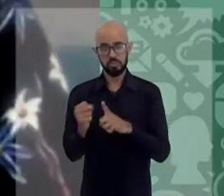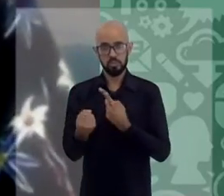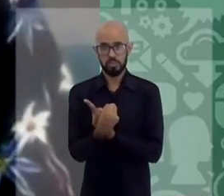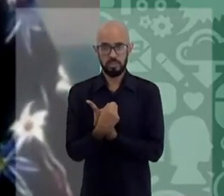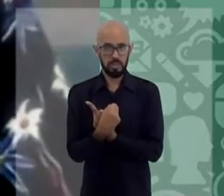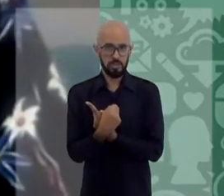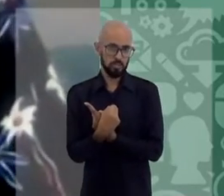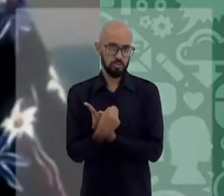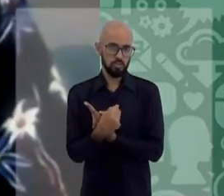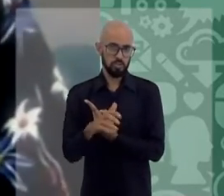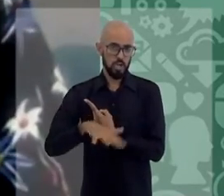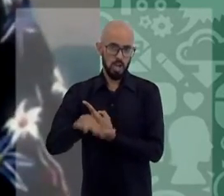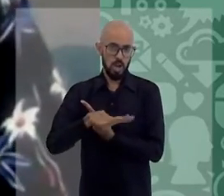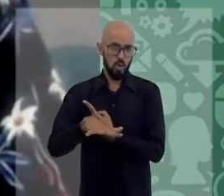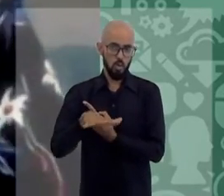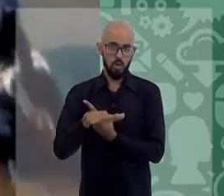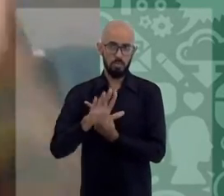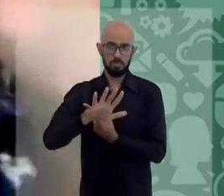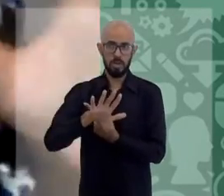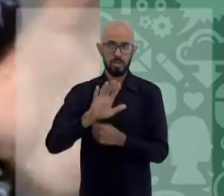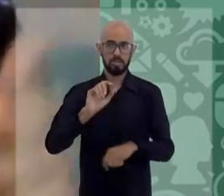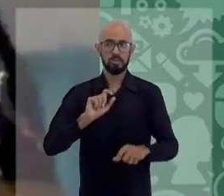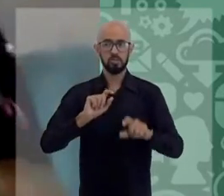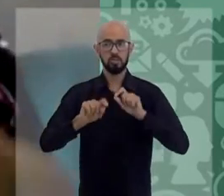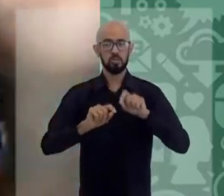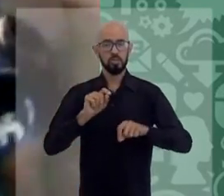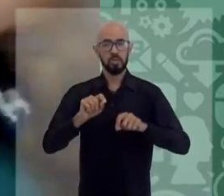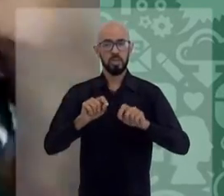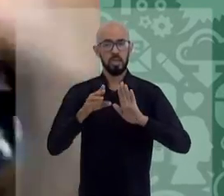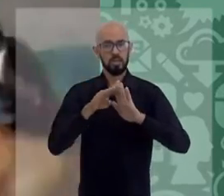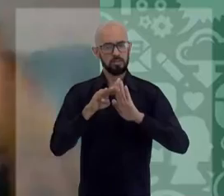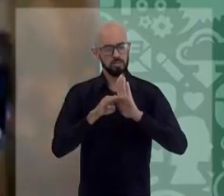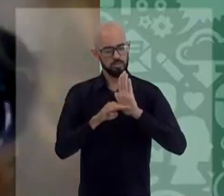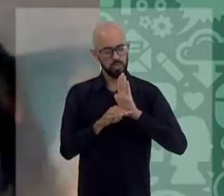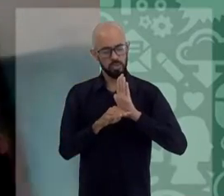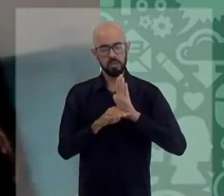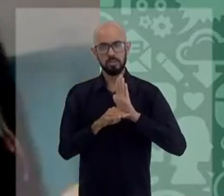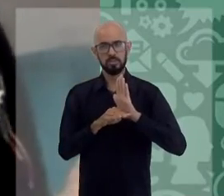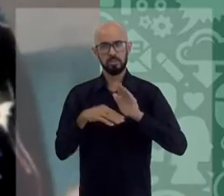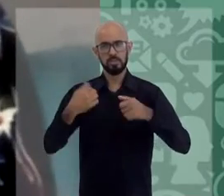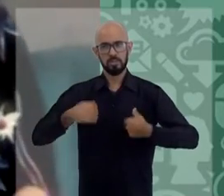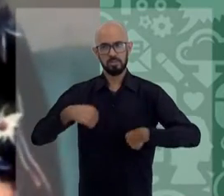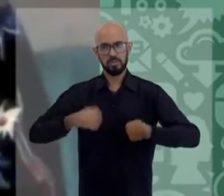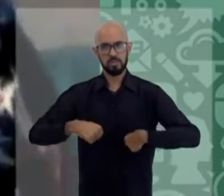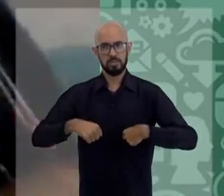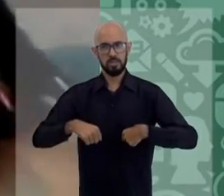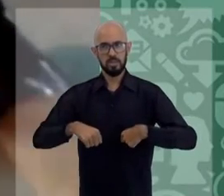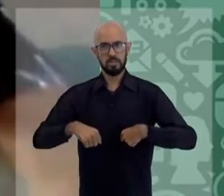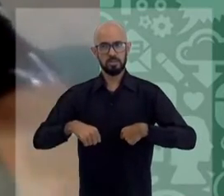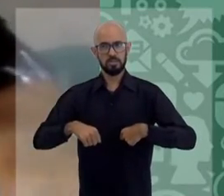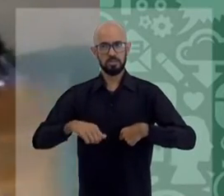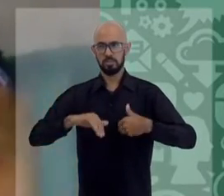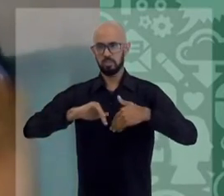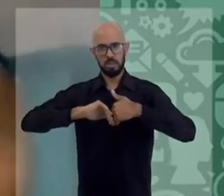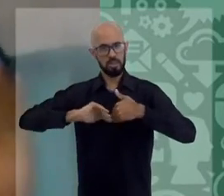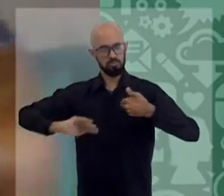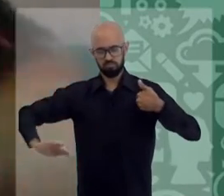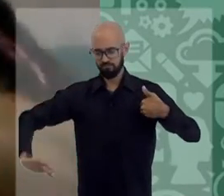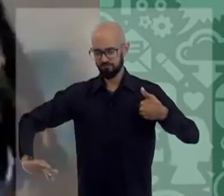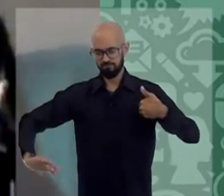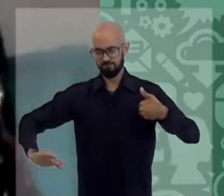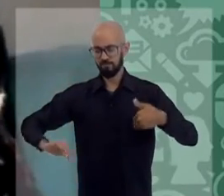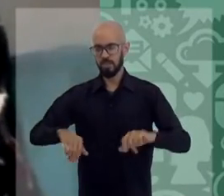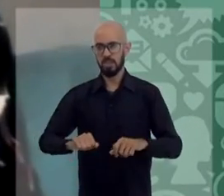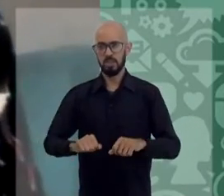geral. A gente percebe esse descolamento acontecendo. Mas em relação às agendas, pautas e demandas que emanam das juventudes, assim, ó,